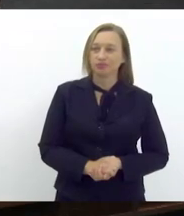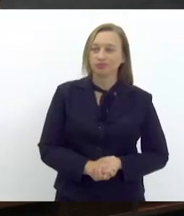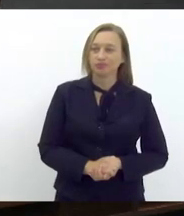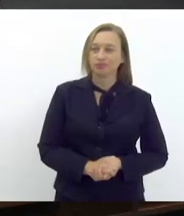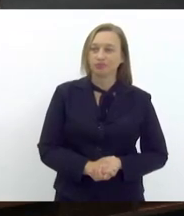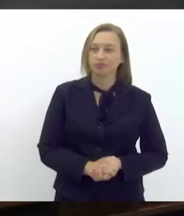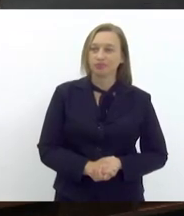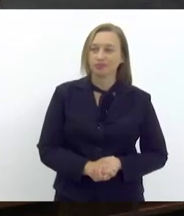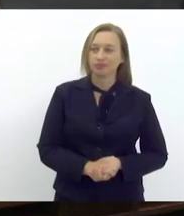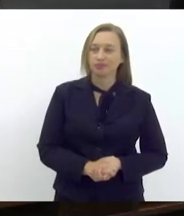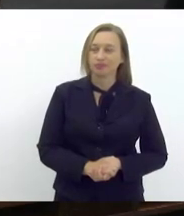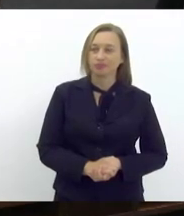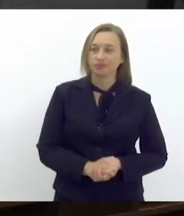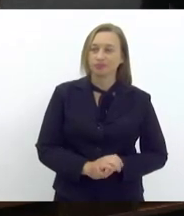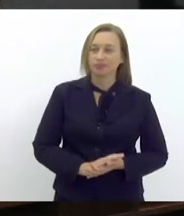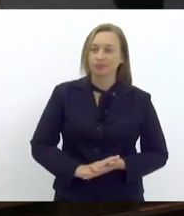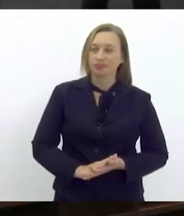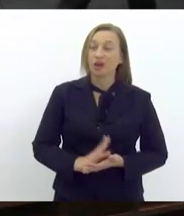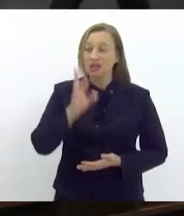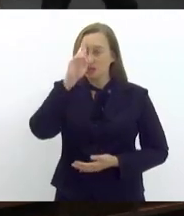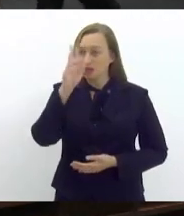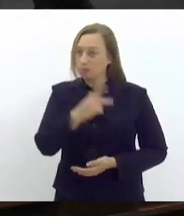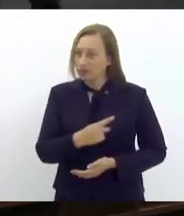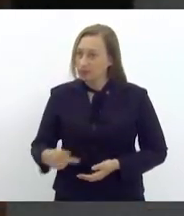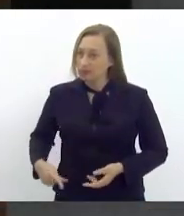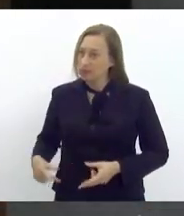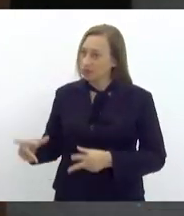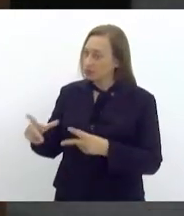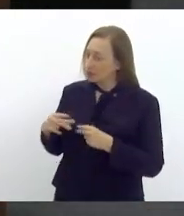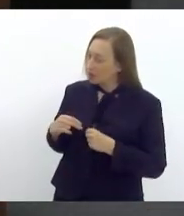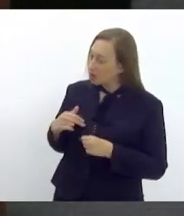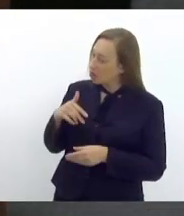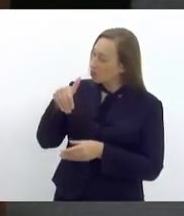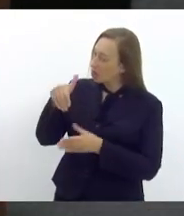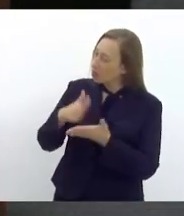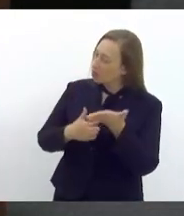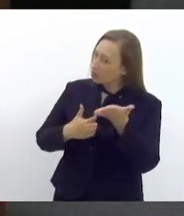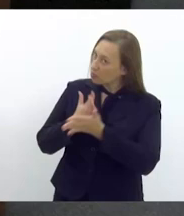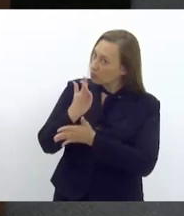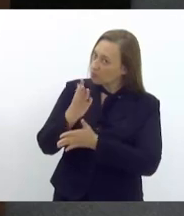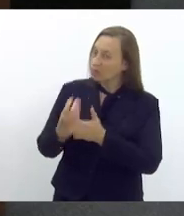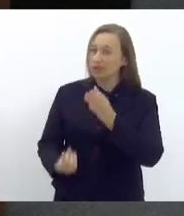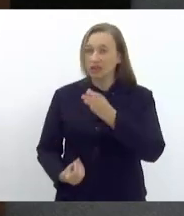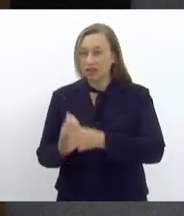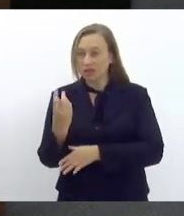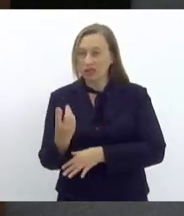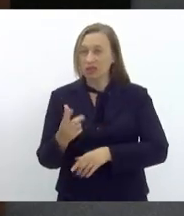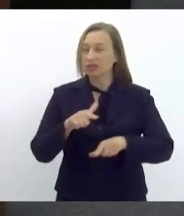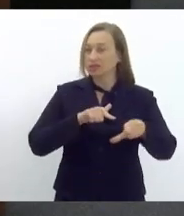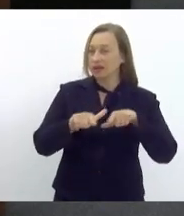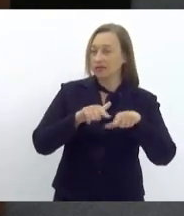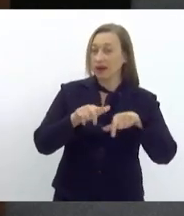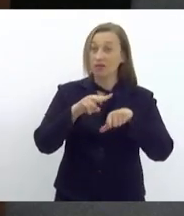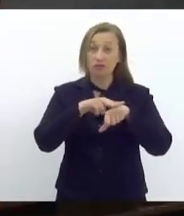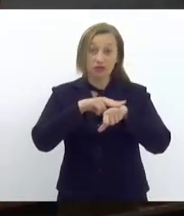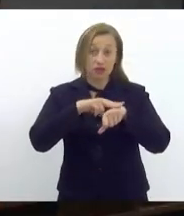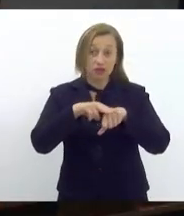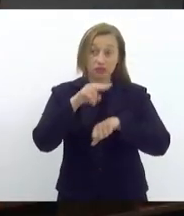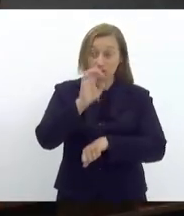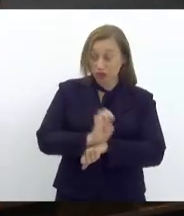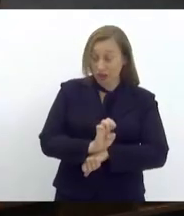senhor presidente no mérito sou favorável que a gente crie empregos verdes nesse estado